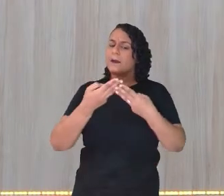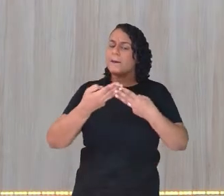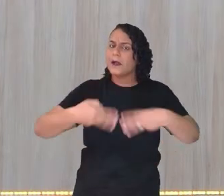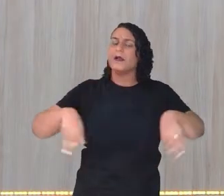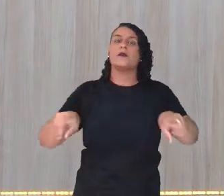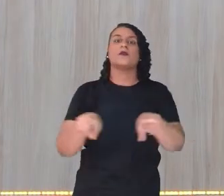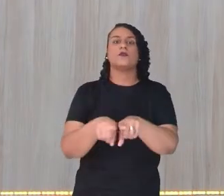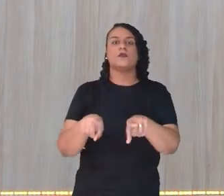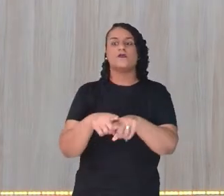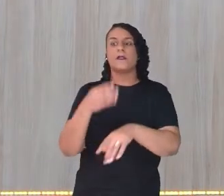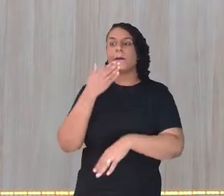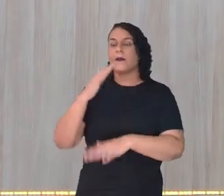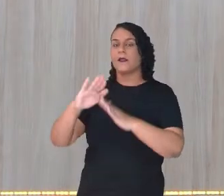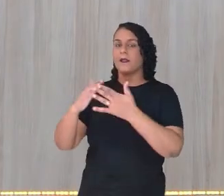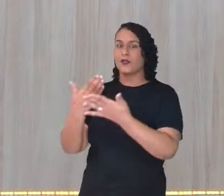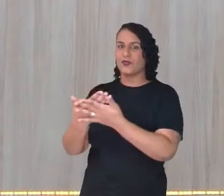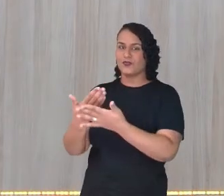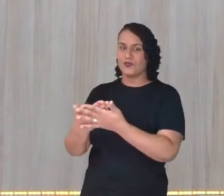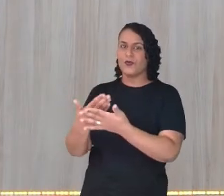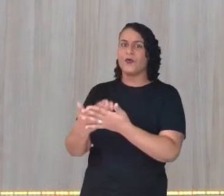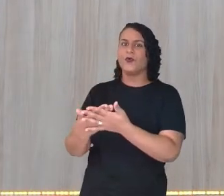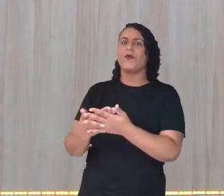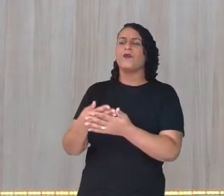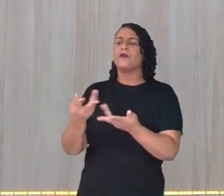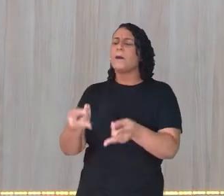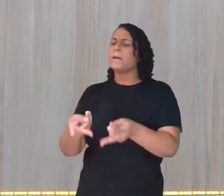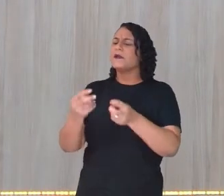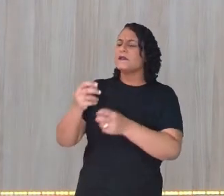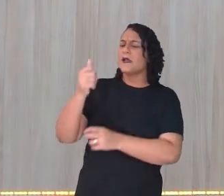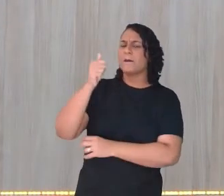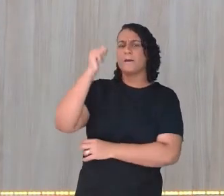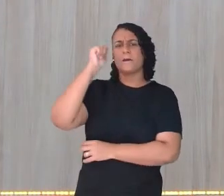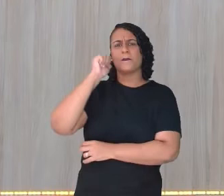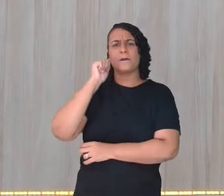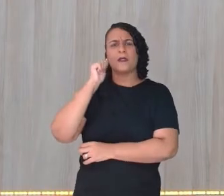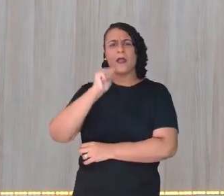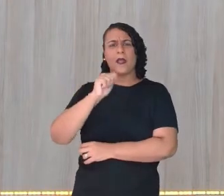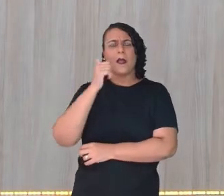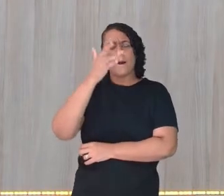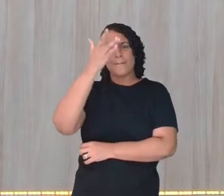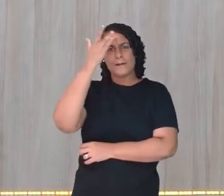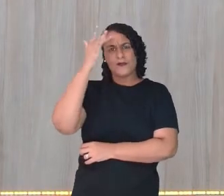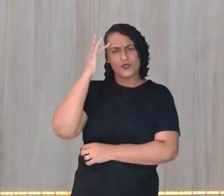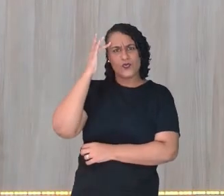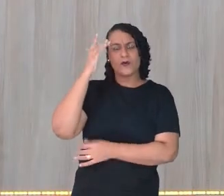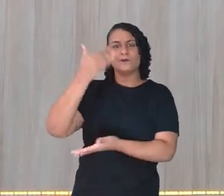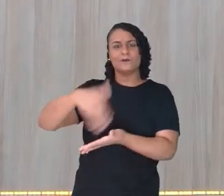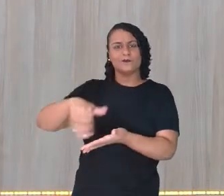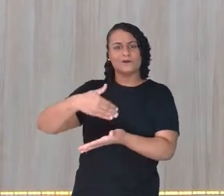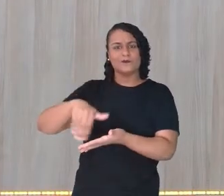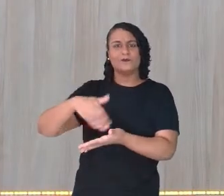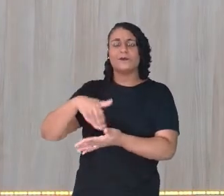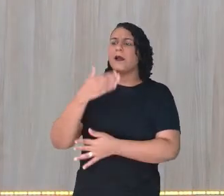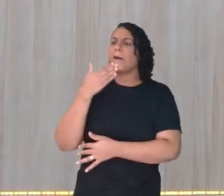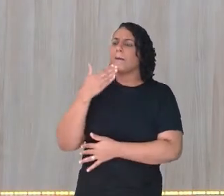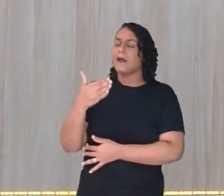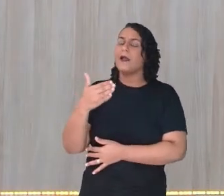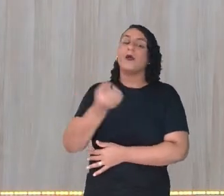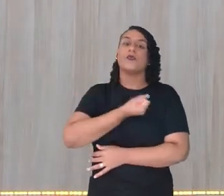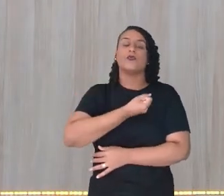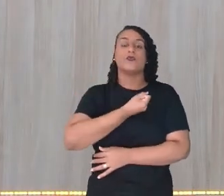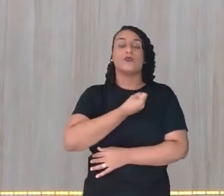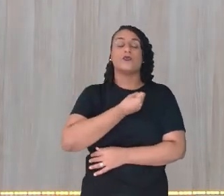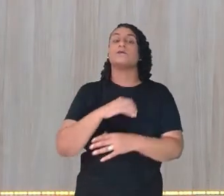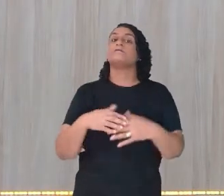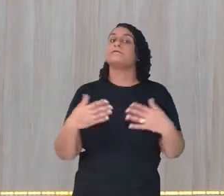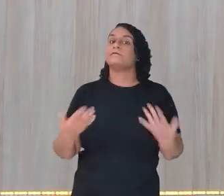vocês pedem lá na escola. Vê quem é que está na secretaria e pede essa matrícula. Mas, enquanto vocês não estão ainda com